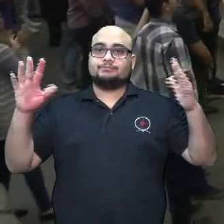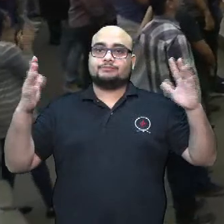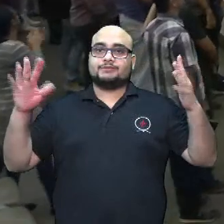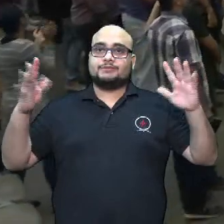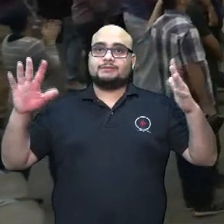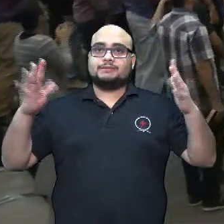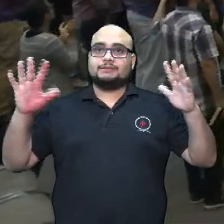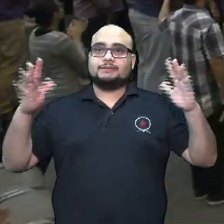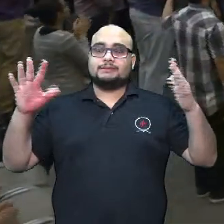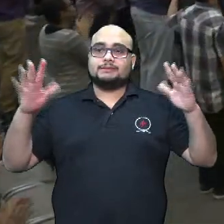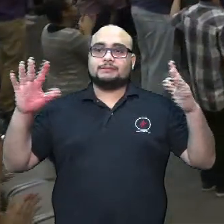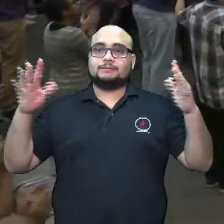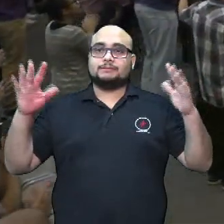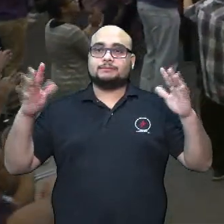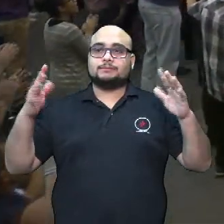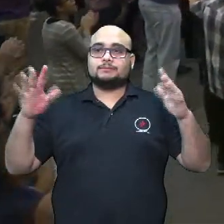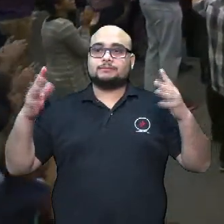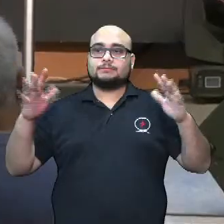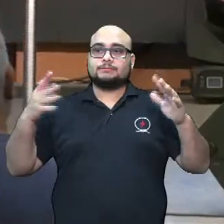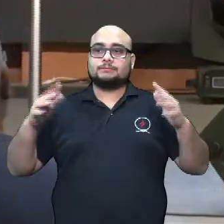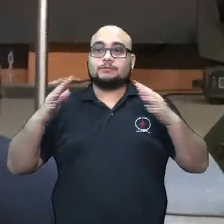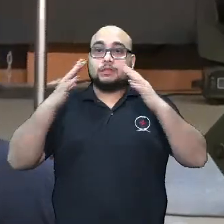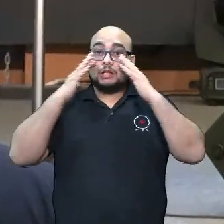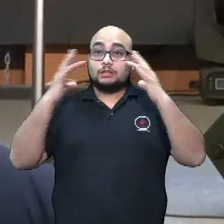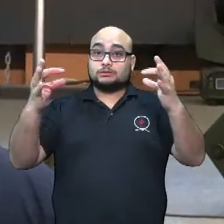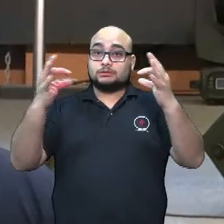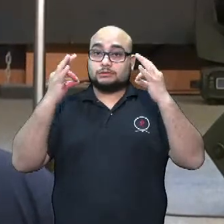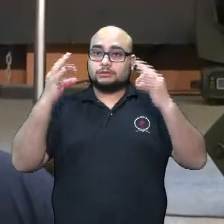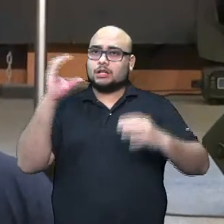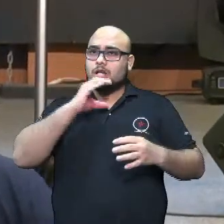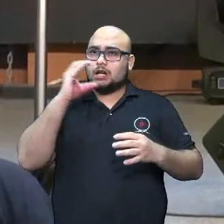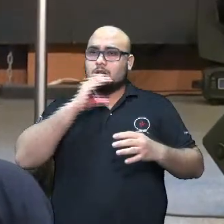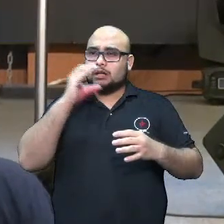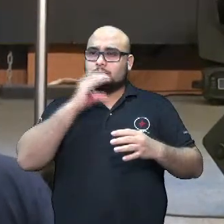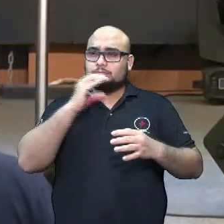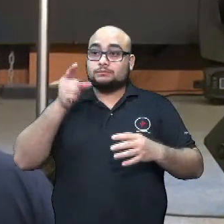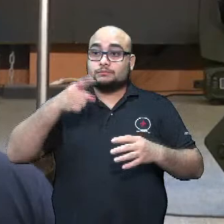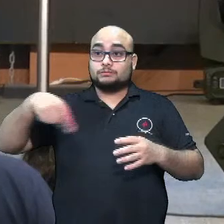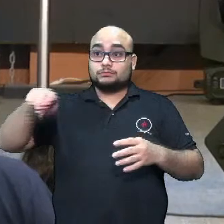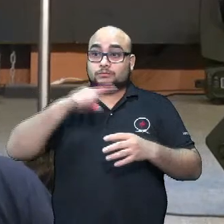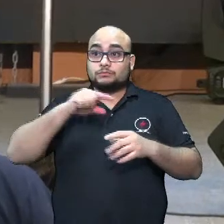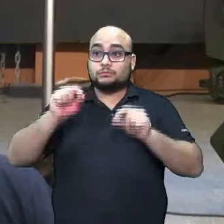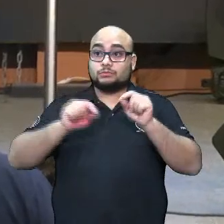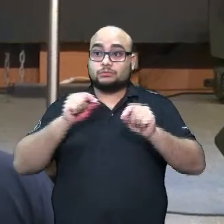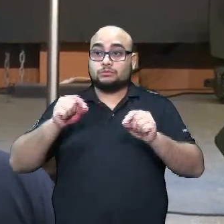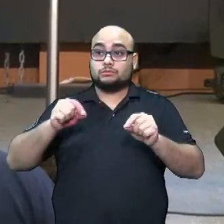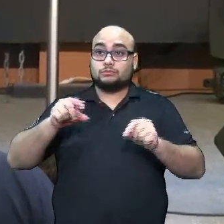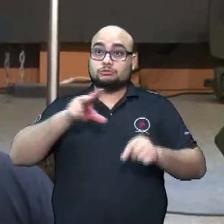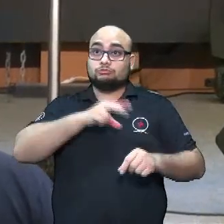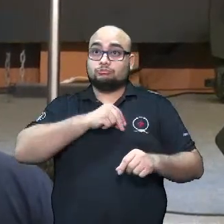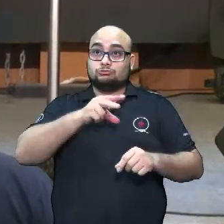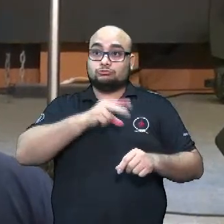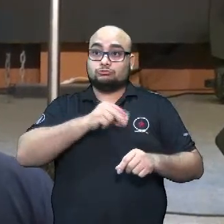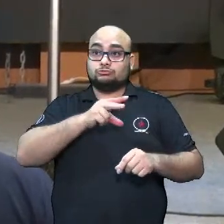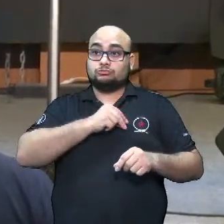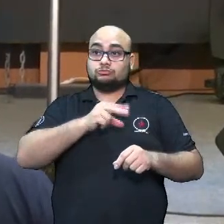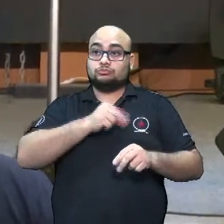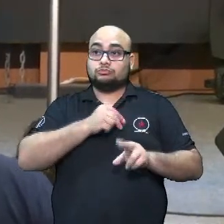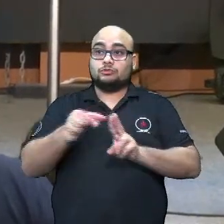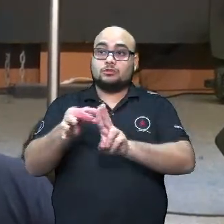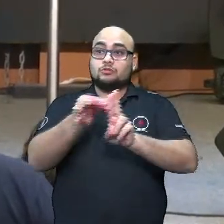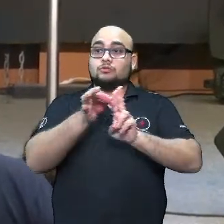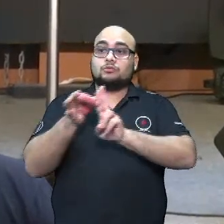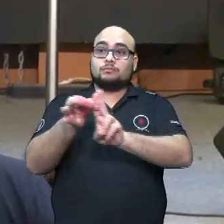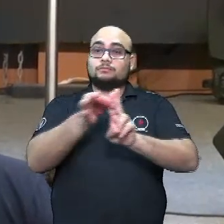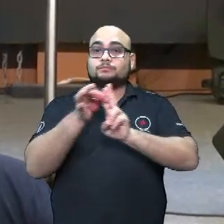Olhe para cá rapidamente. Quero pedir para vocês acompanharem todos esses que estão com o crachazinho escrito UNA. Eles vão levar você ali numa salinha,